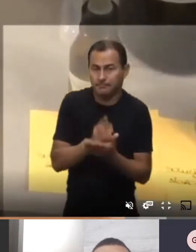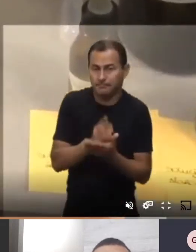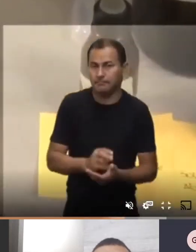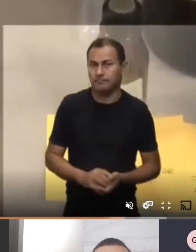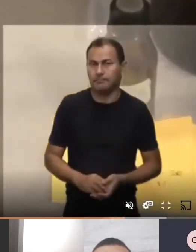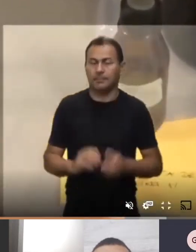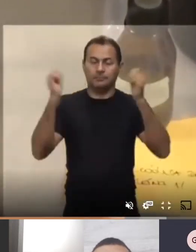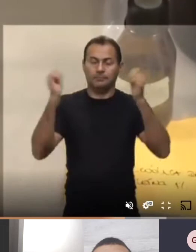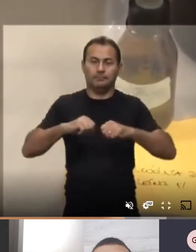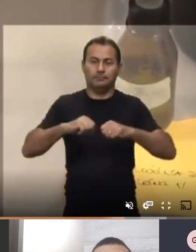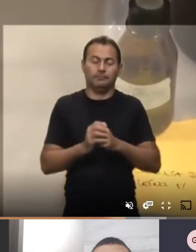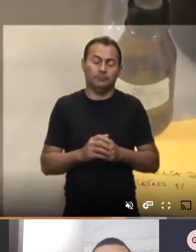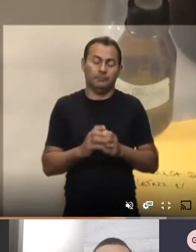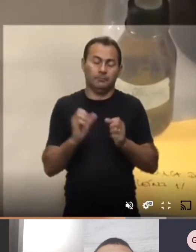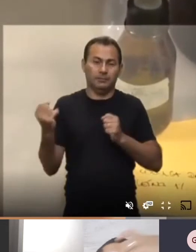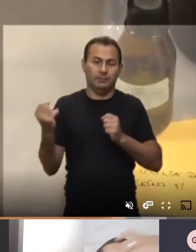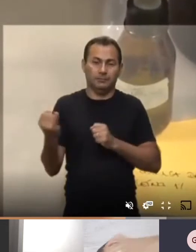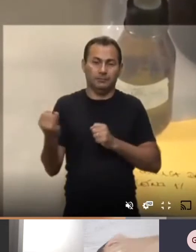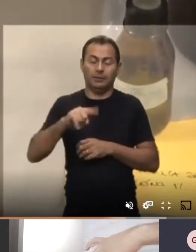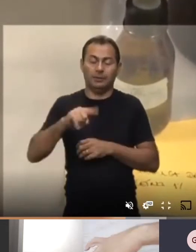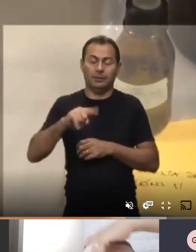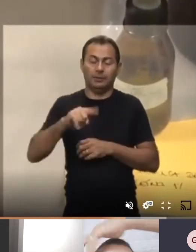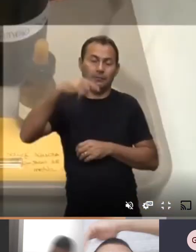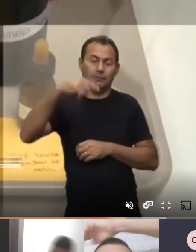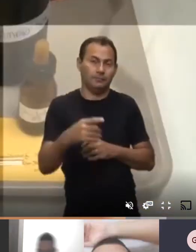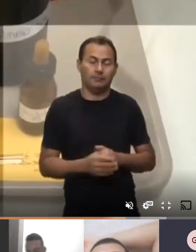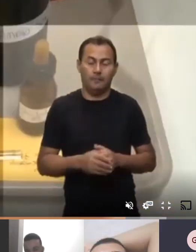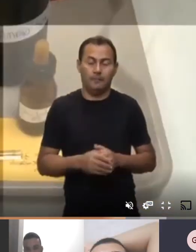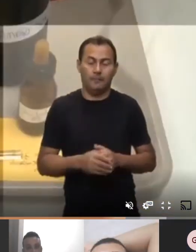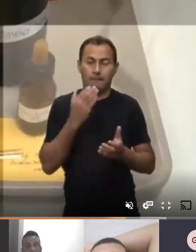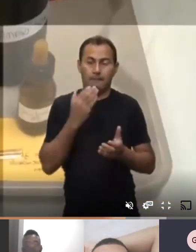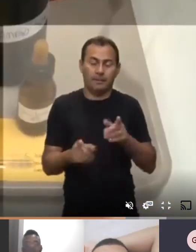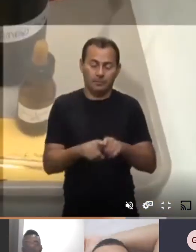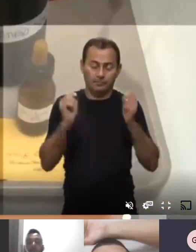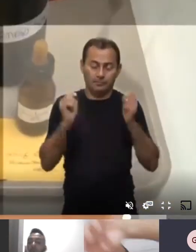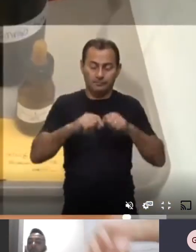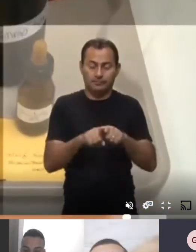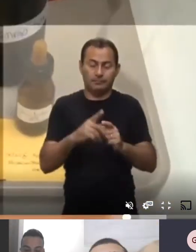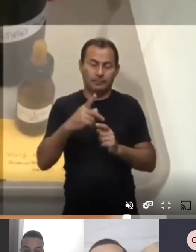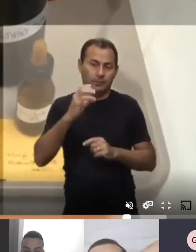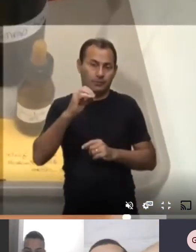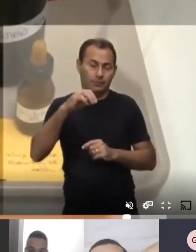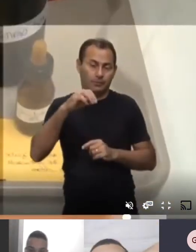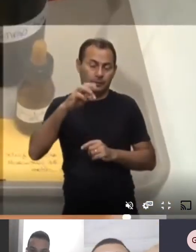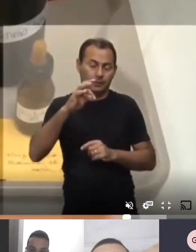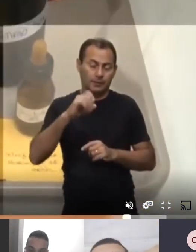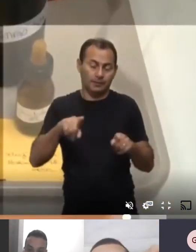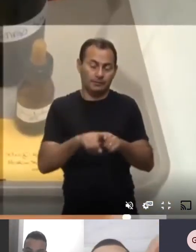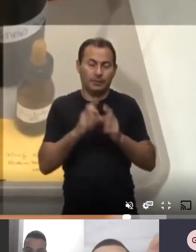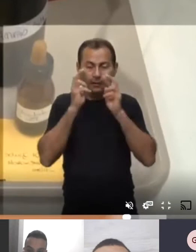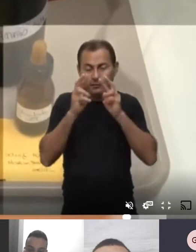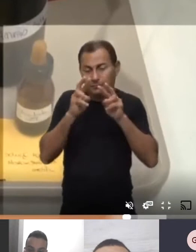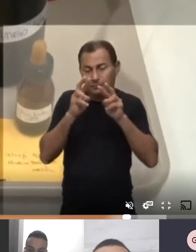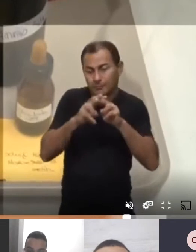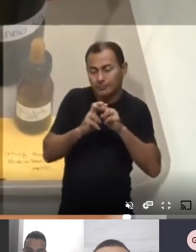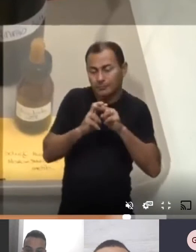Tá vendo, ó? Aqui ficou incolor, o pH não mudou, e aqui mudou um pouquinho, né? Quer dizer que o pH já